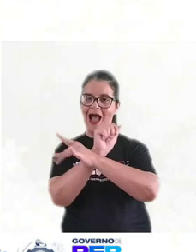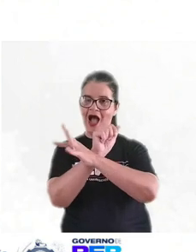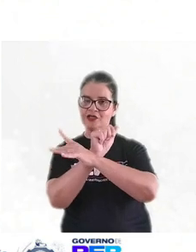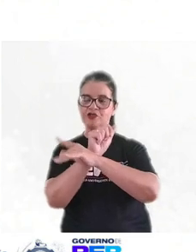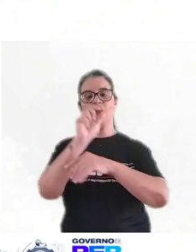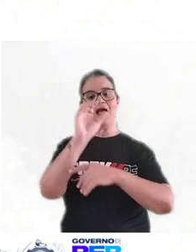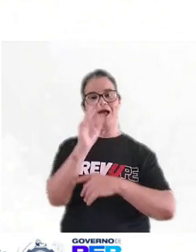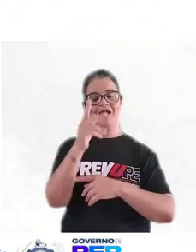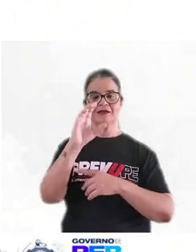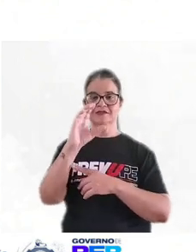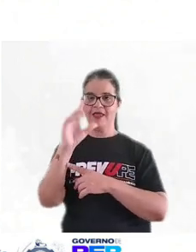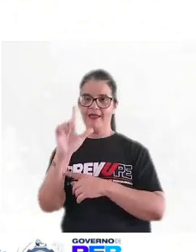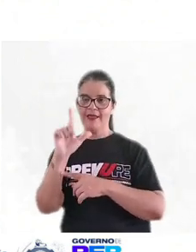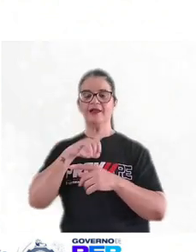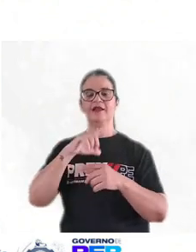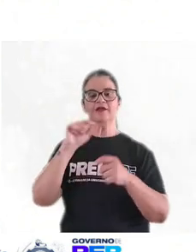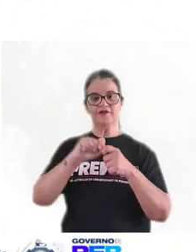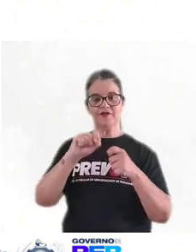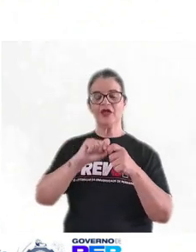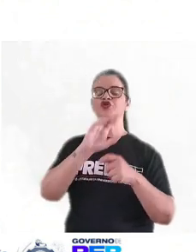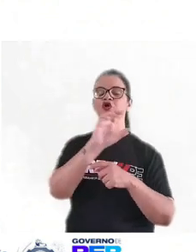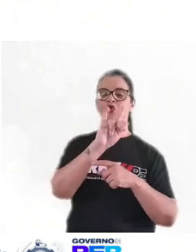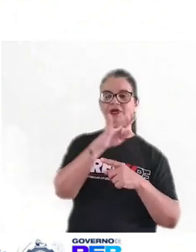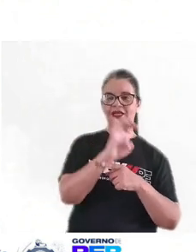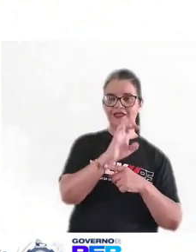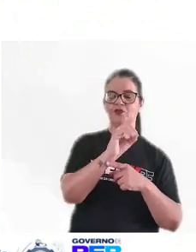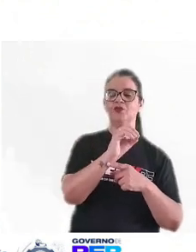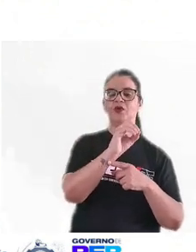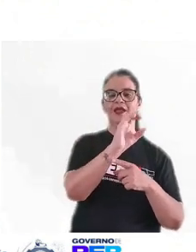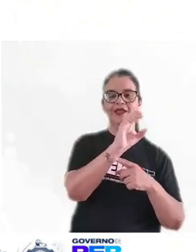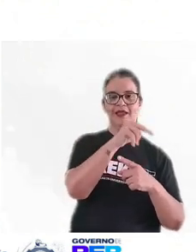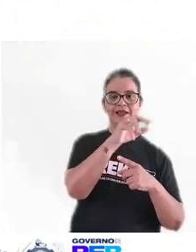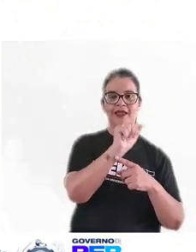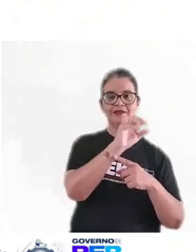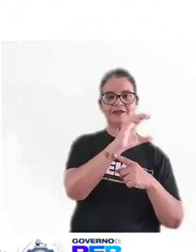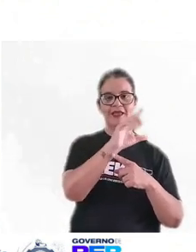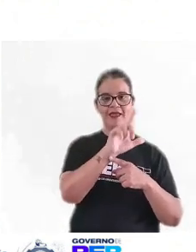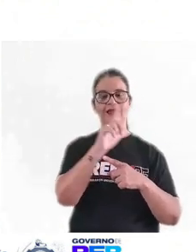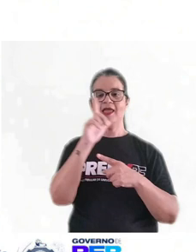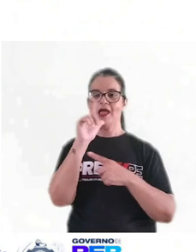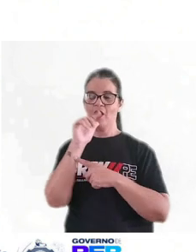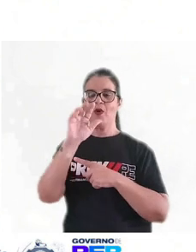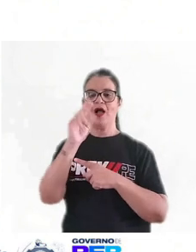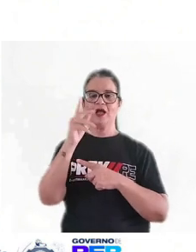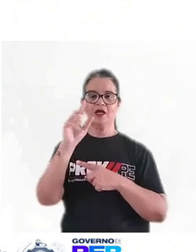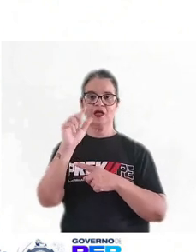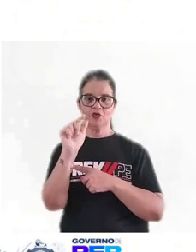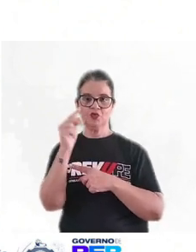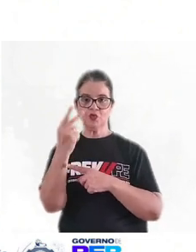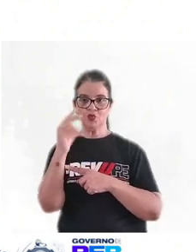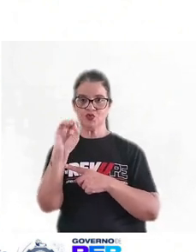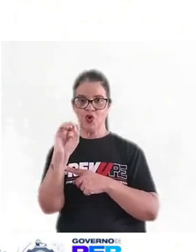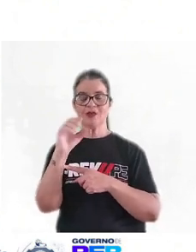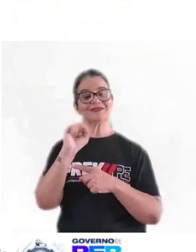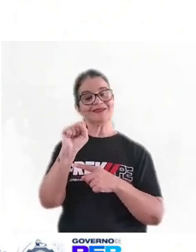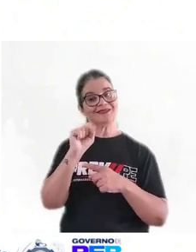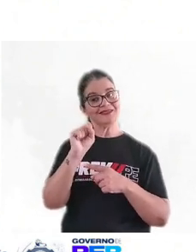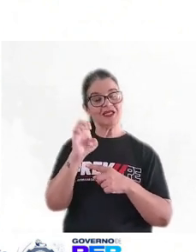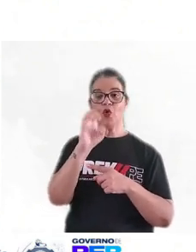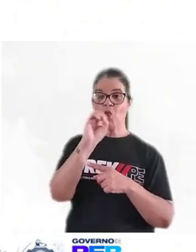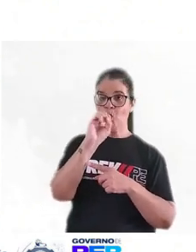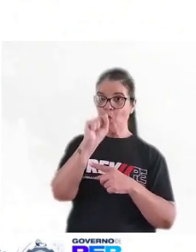clorídrico, HCl, produz cloreta de sódio, NaCl, e água, H2O.